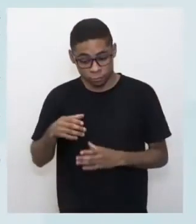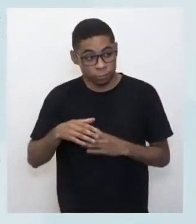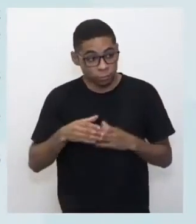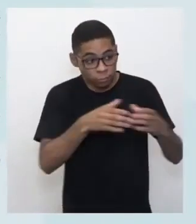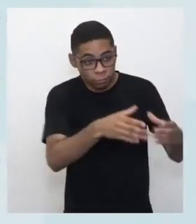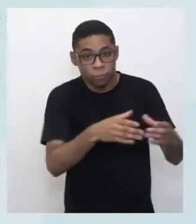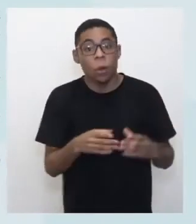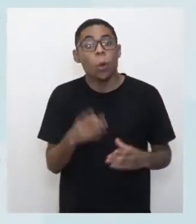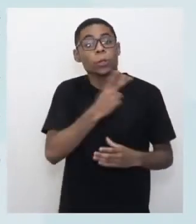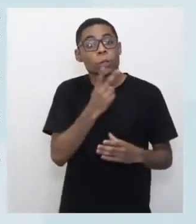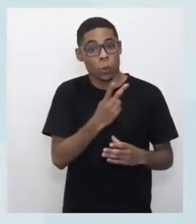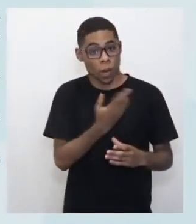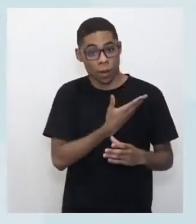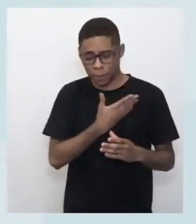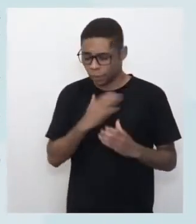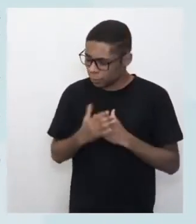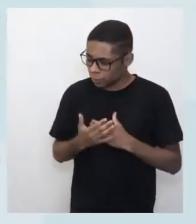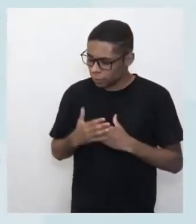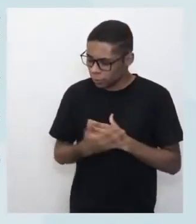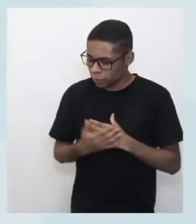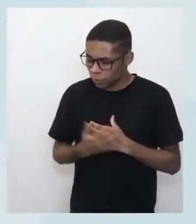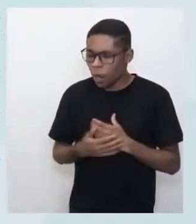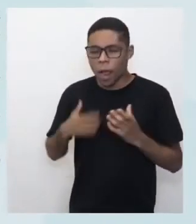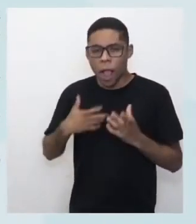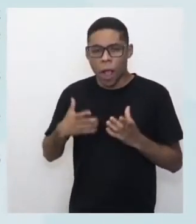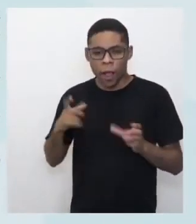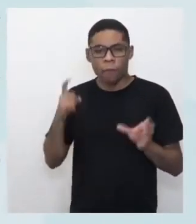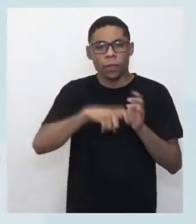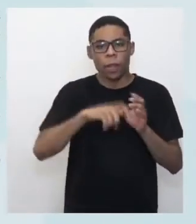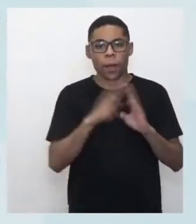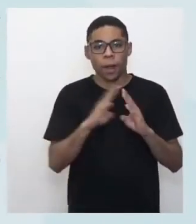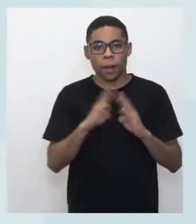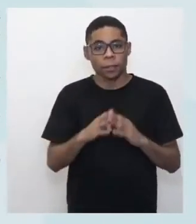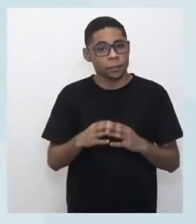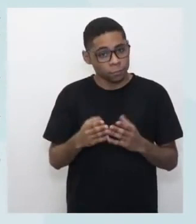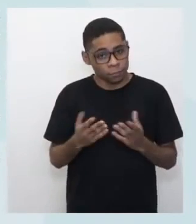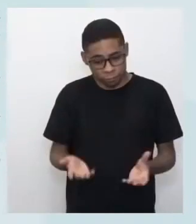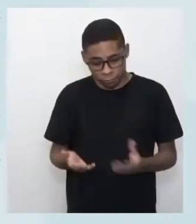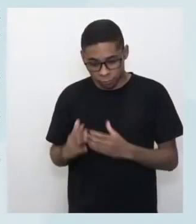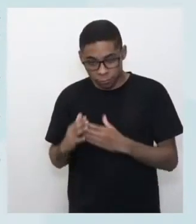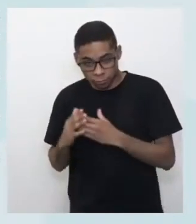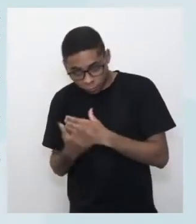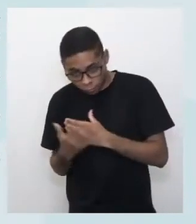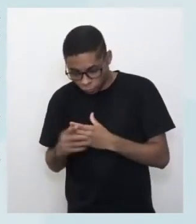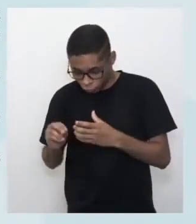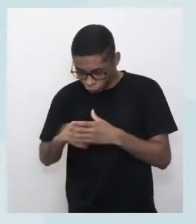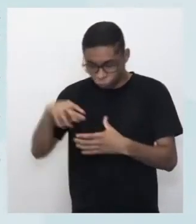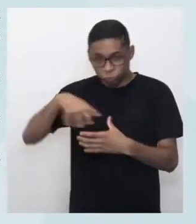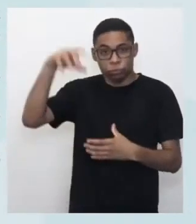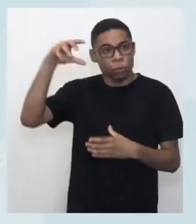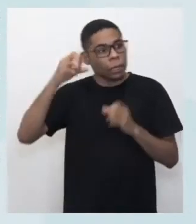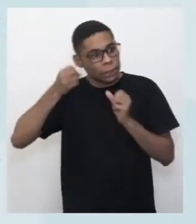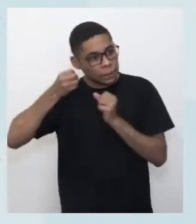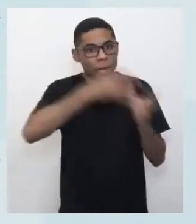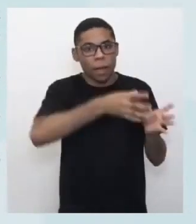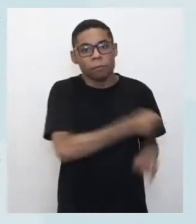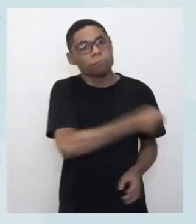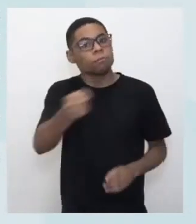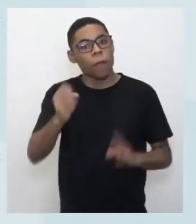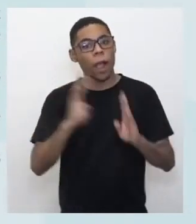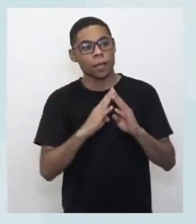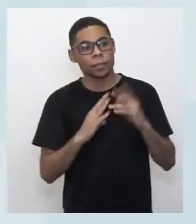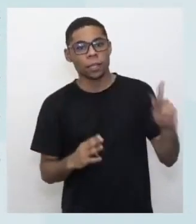ir para casa também, diz o segundo amigo. And the genie sends her back home. E o gênio a manda de volta para